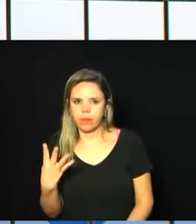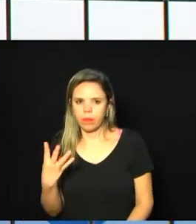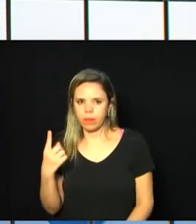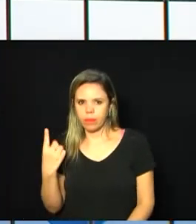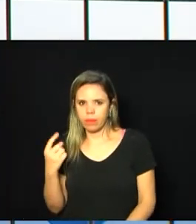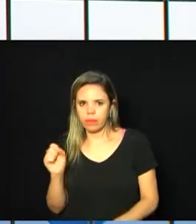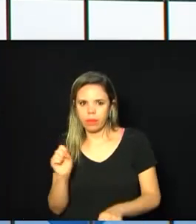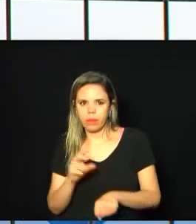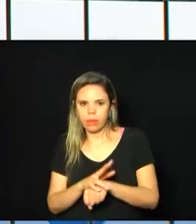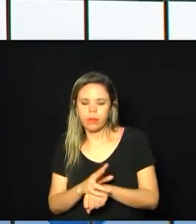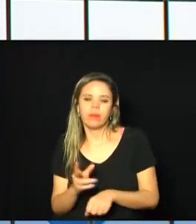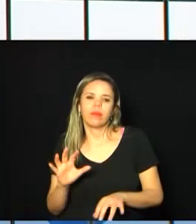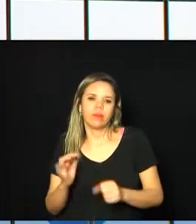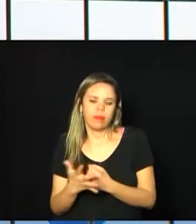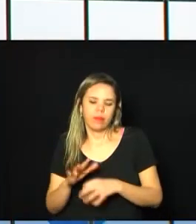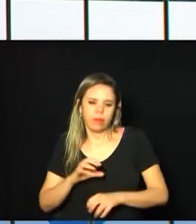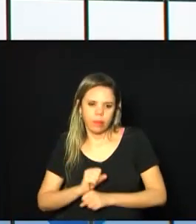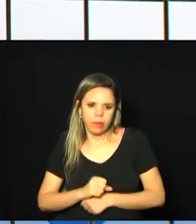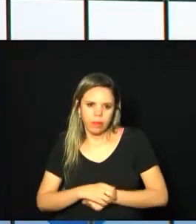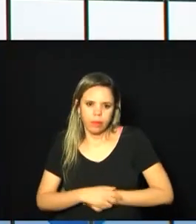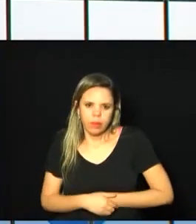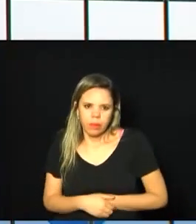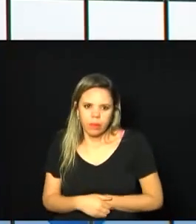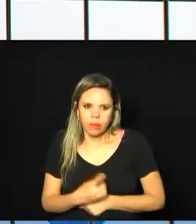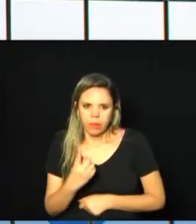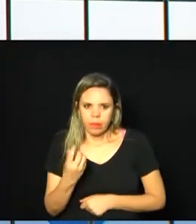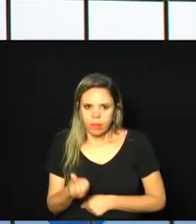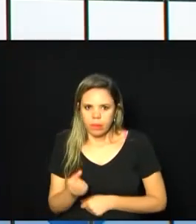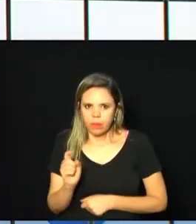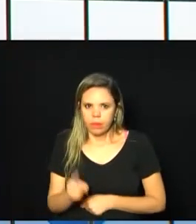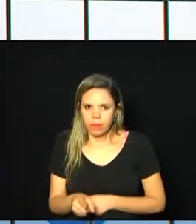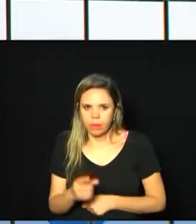21.697.341 casos da Covid-19, com